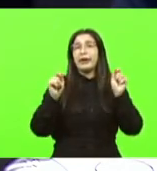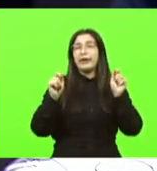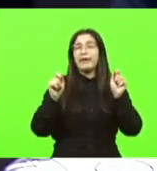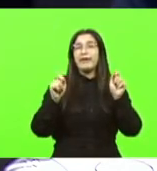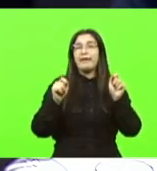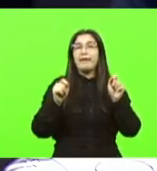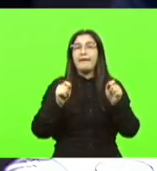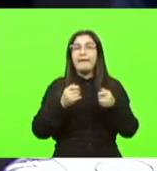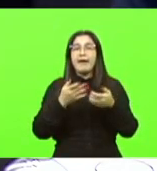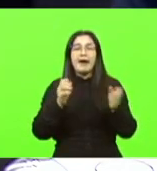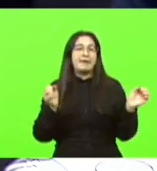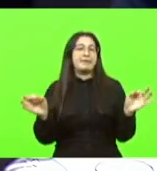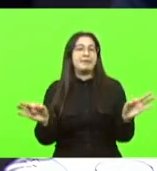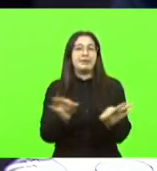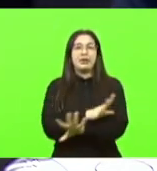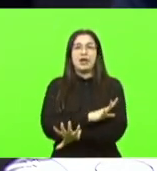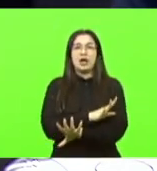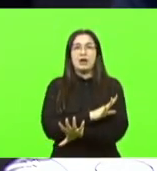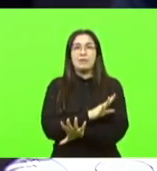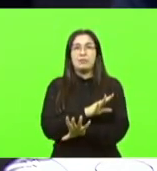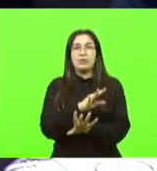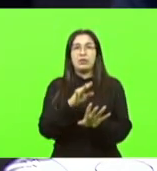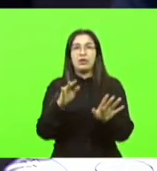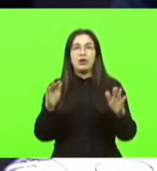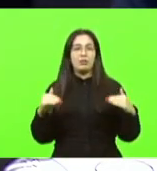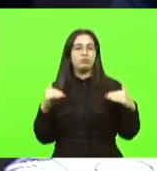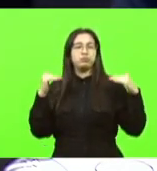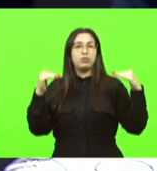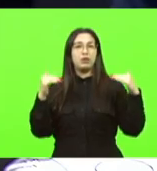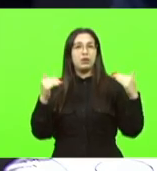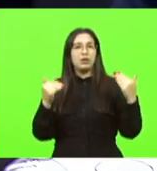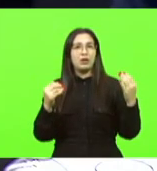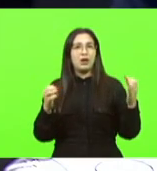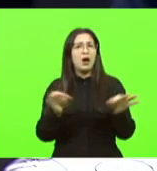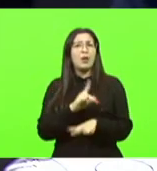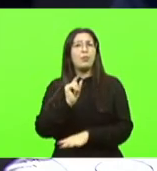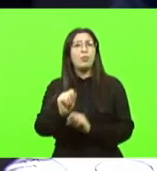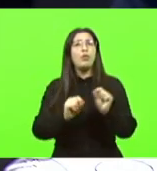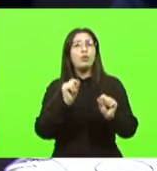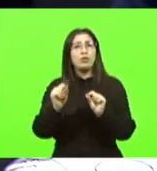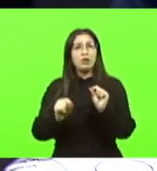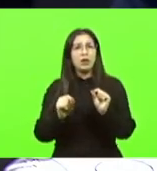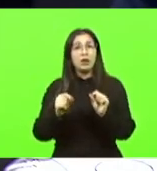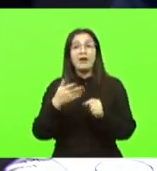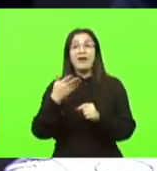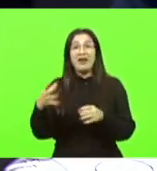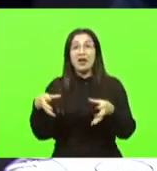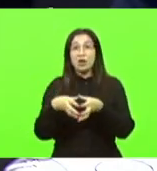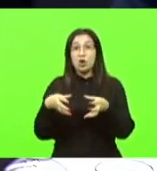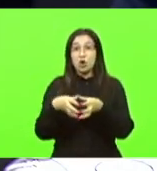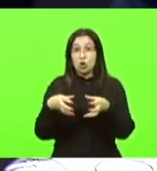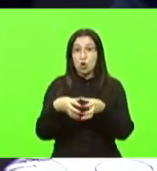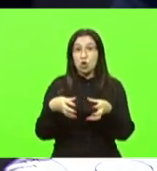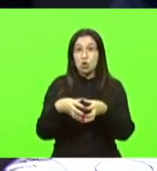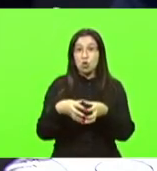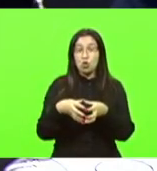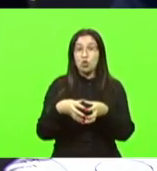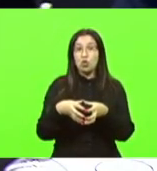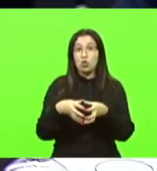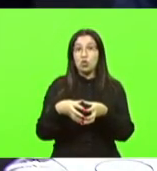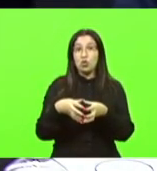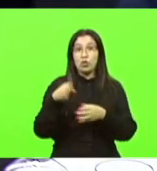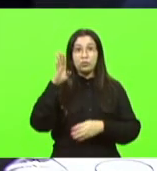digam um privilégio que acabou nenhum os das Forças Armadas melhoraram ainda mais a sua condição de